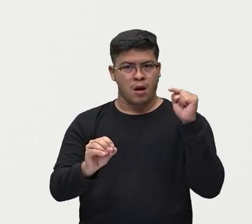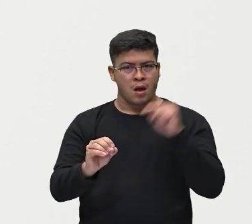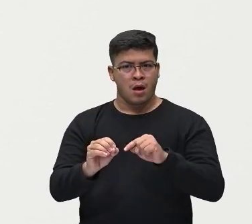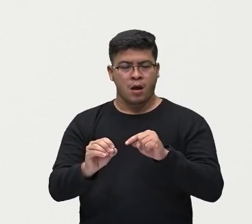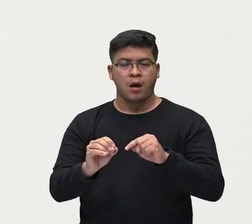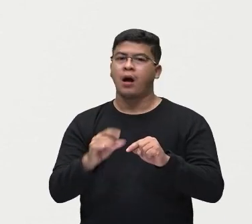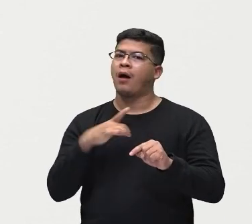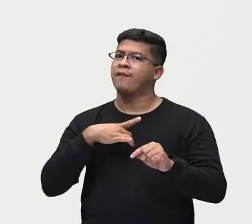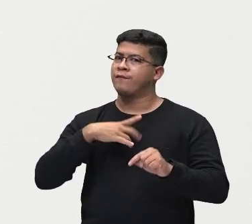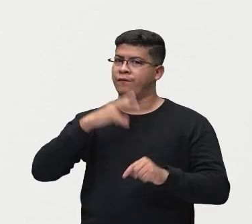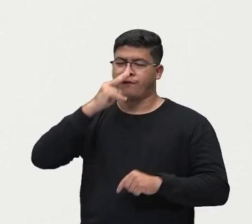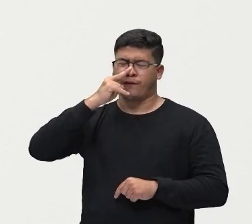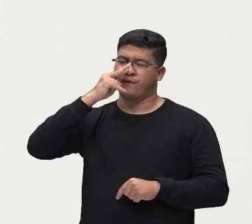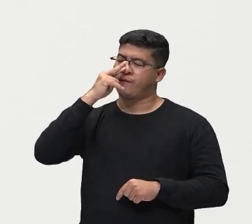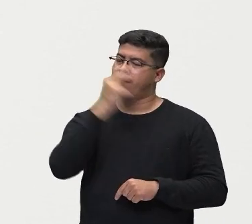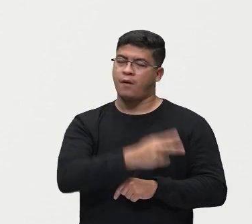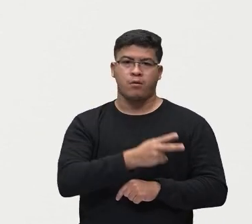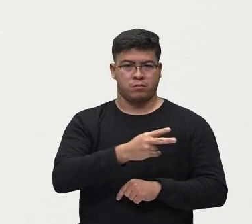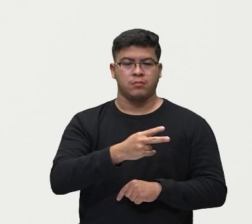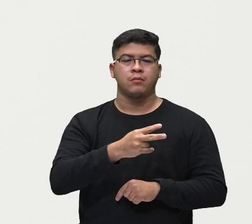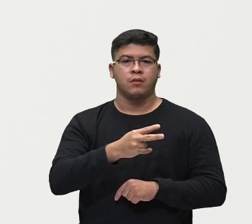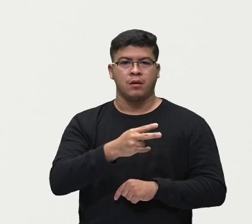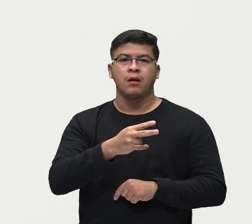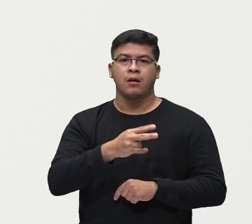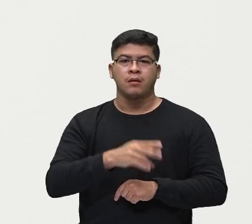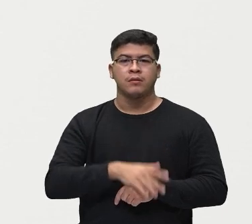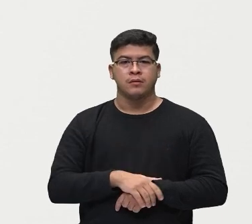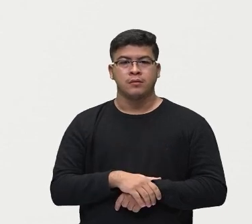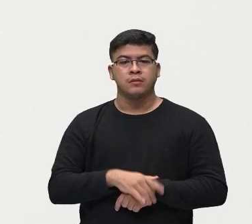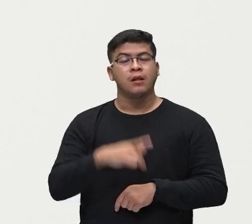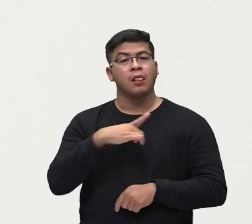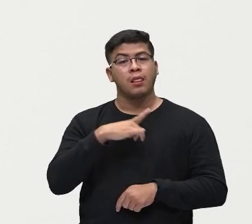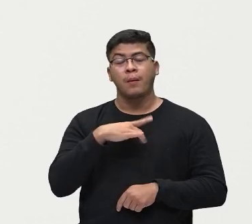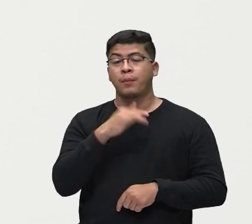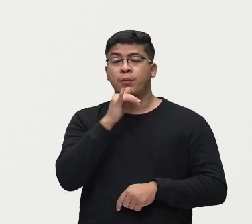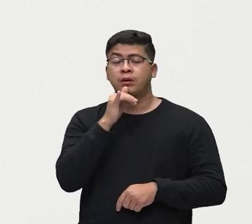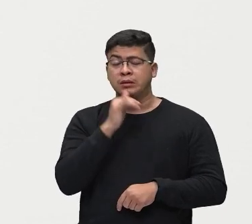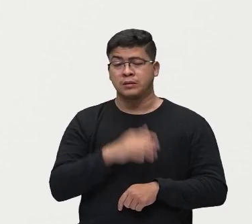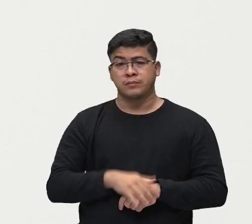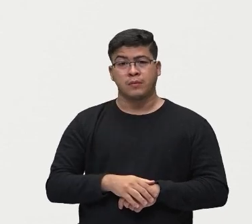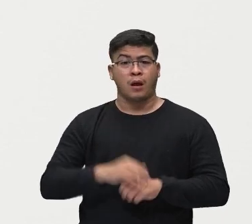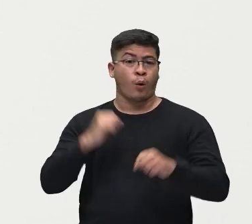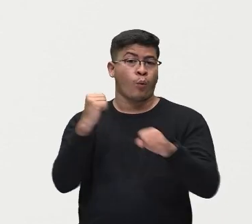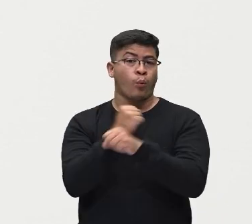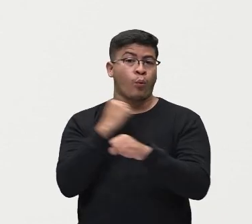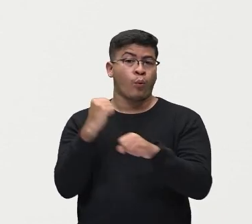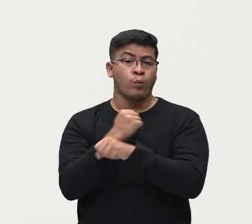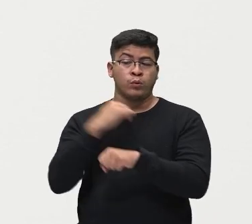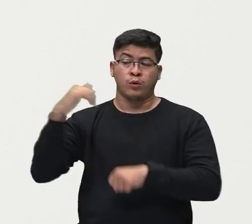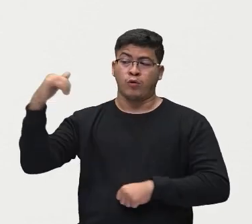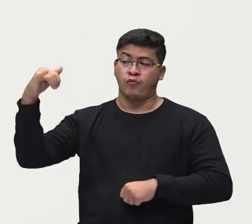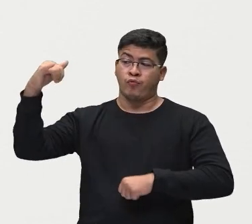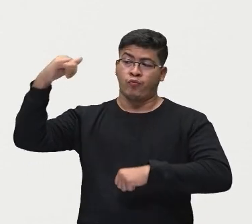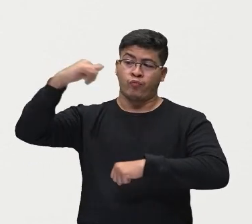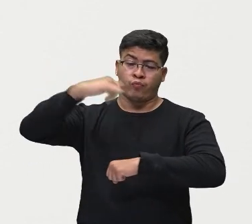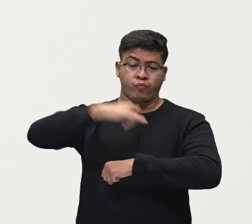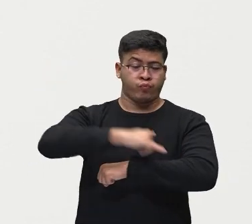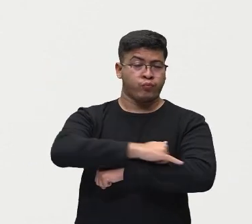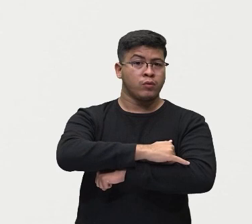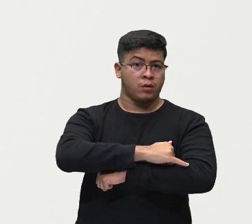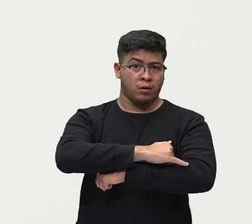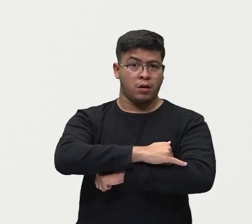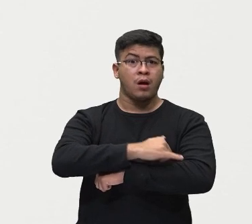essa ciência dos materiais, na aplicabilidade da termodinâmica, usando o conceito de termodinâmica, houve